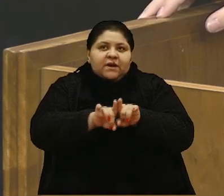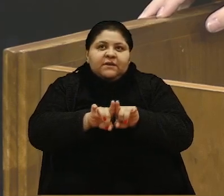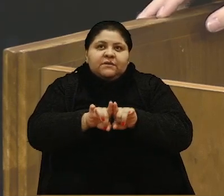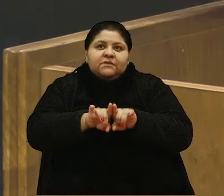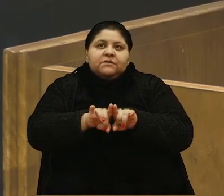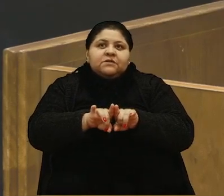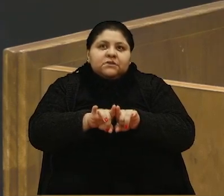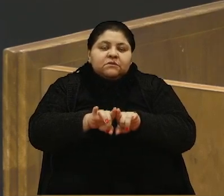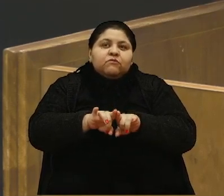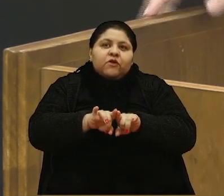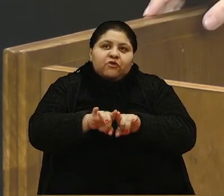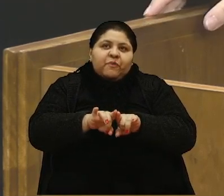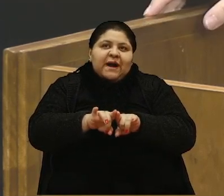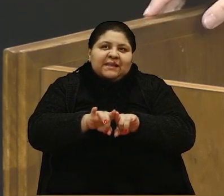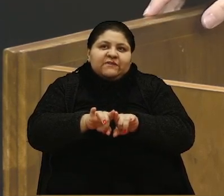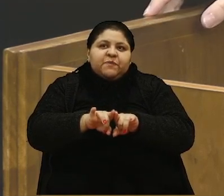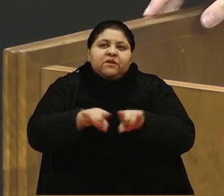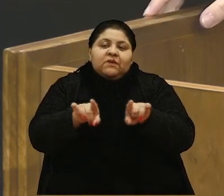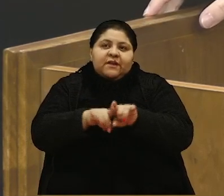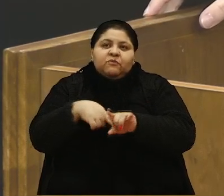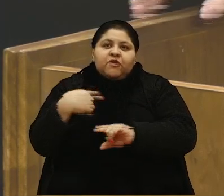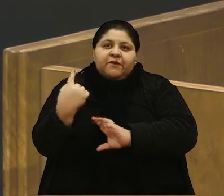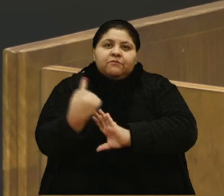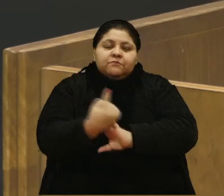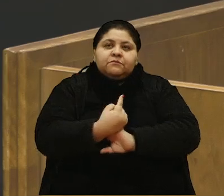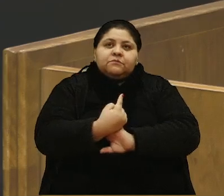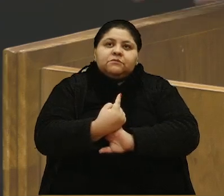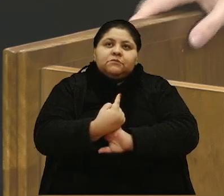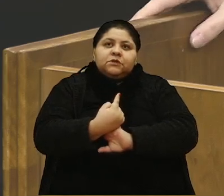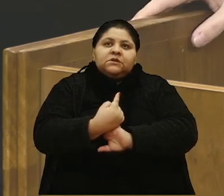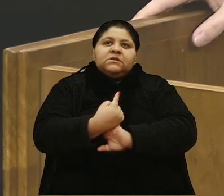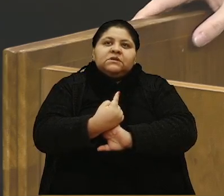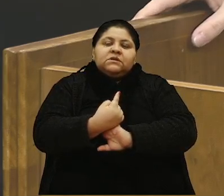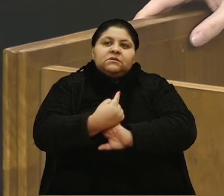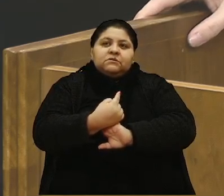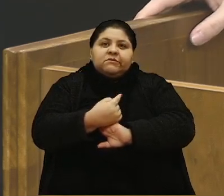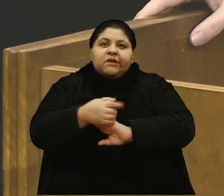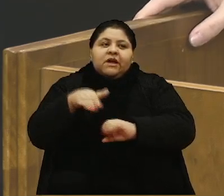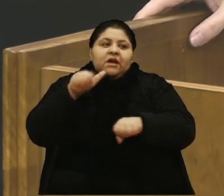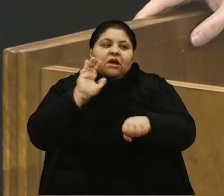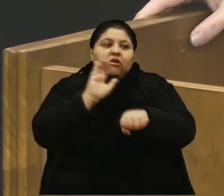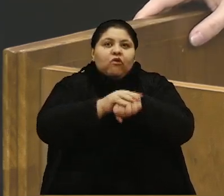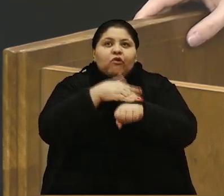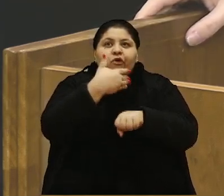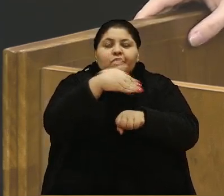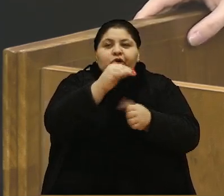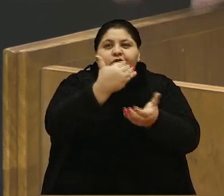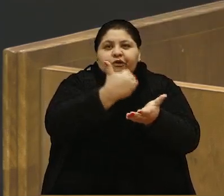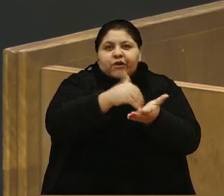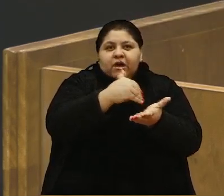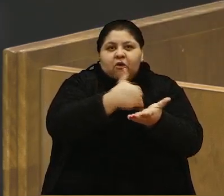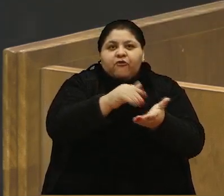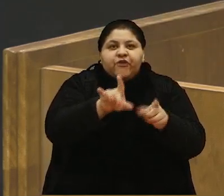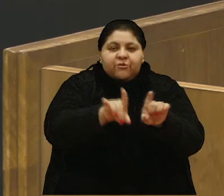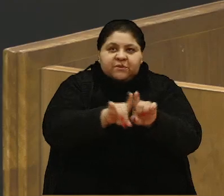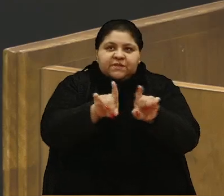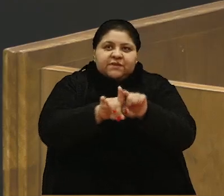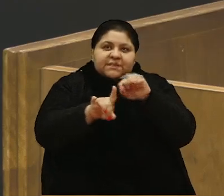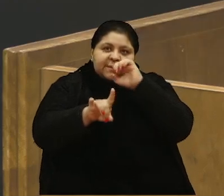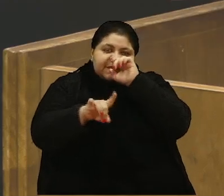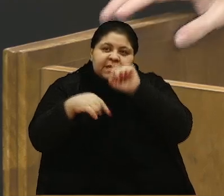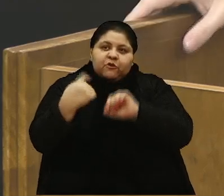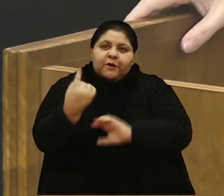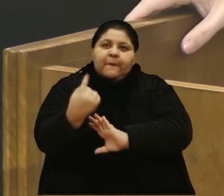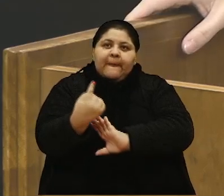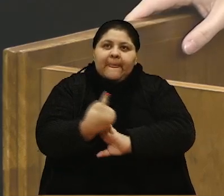sabe responder quanto que eles gastaram nos equipamentos, né? E aí empurra para o secretário Paulo. Então, mandasse o secretário Paulo vir aqui ou pegasse o telefone e ligasse